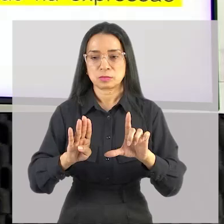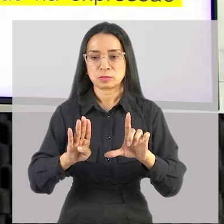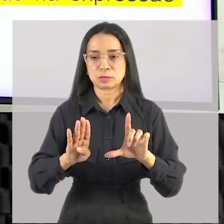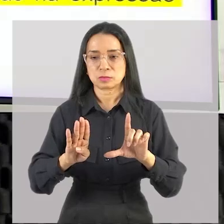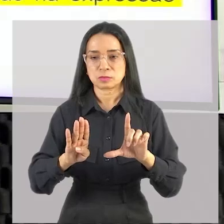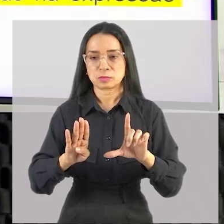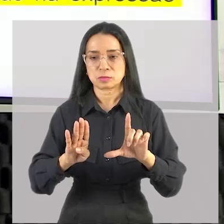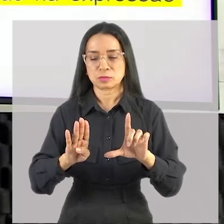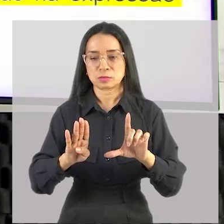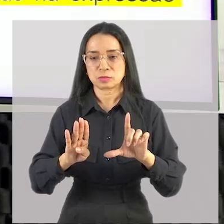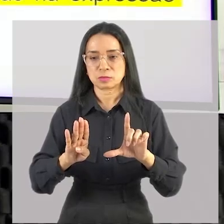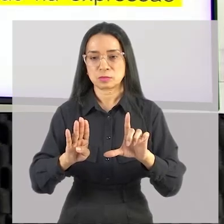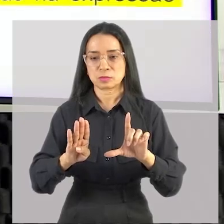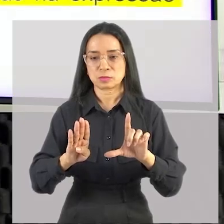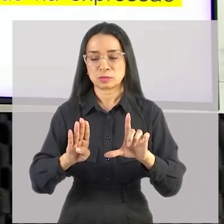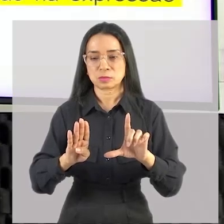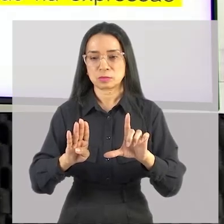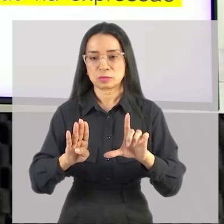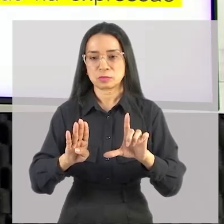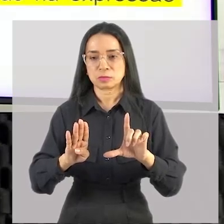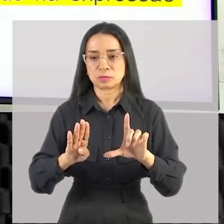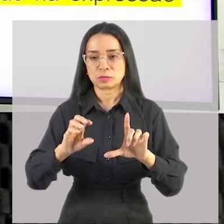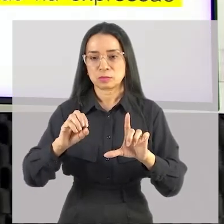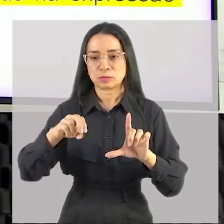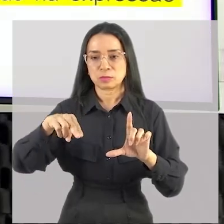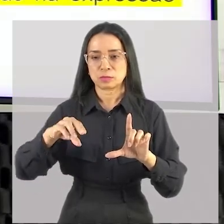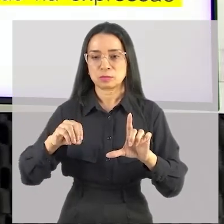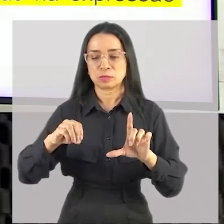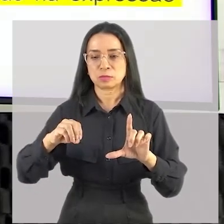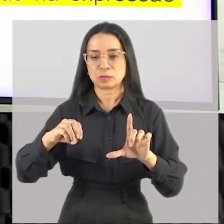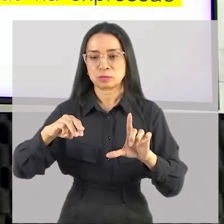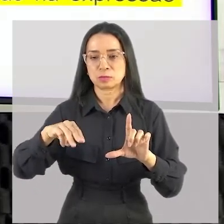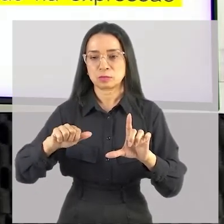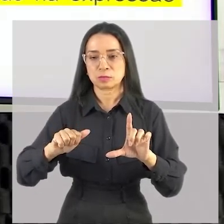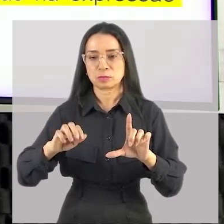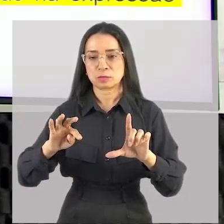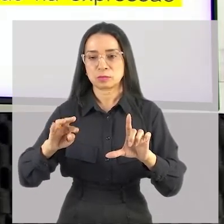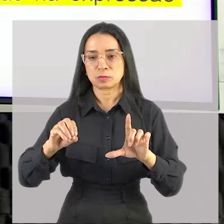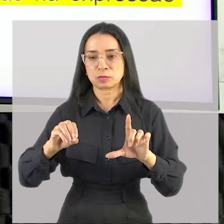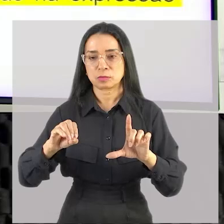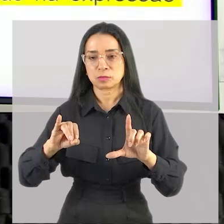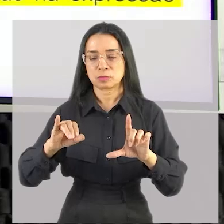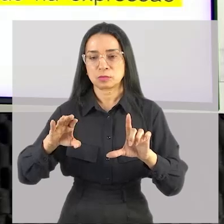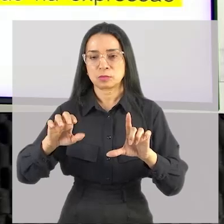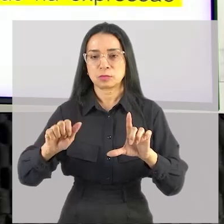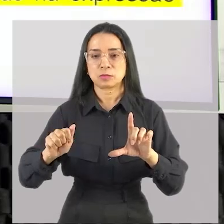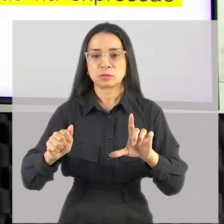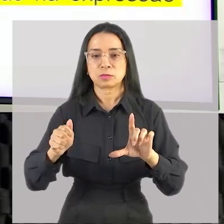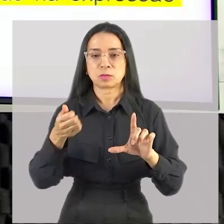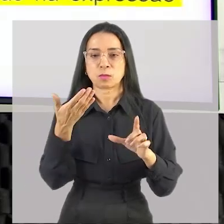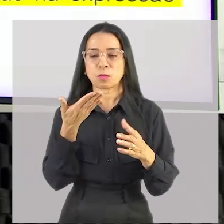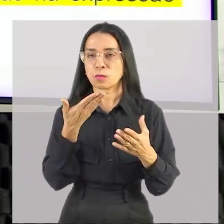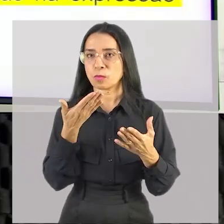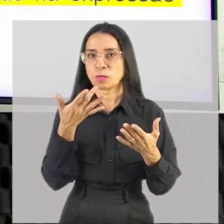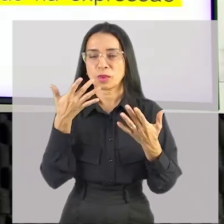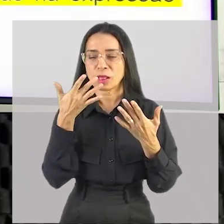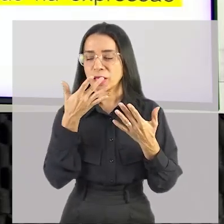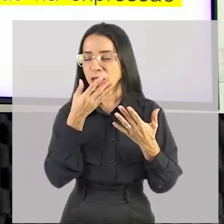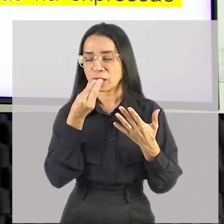interjeição, né? Então a gente tem aqui a onomatopeia, quando a gente degusta algo saboroso, a gente fala assim,